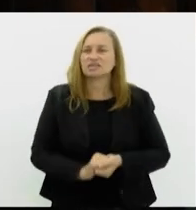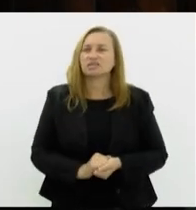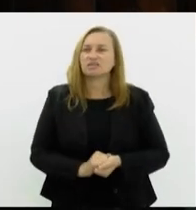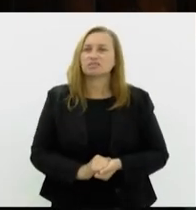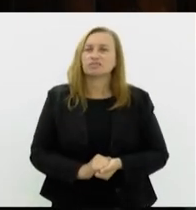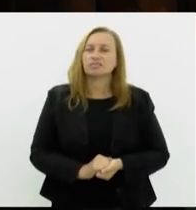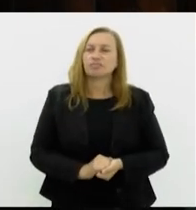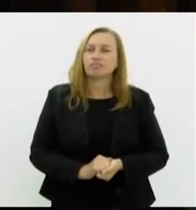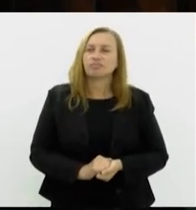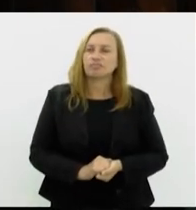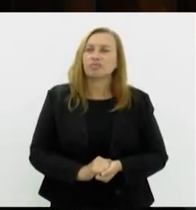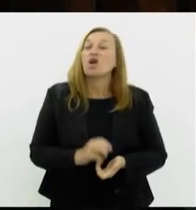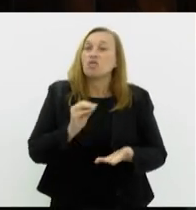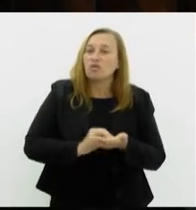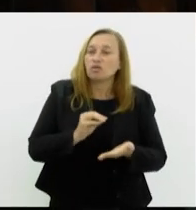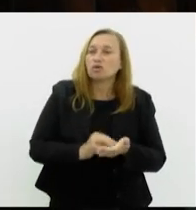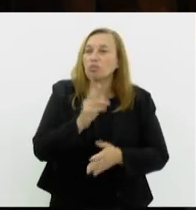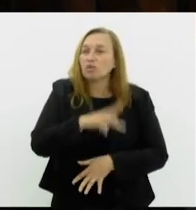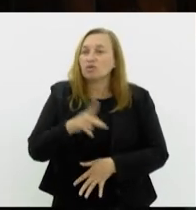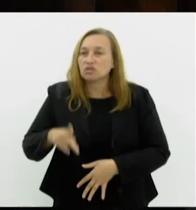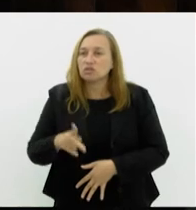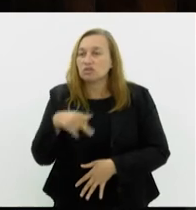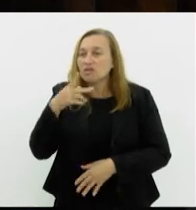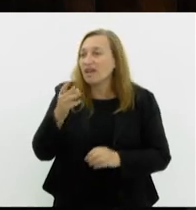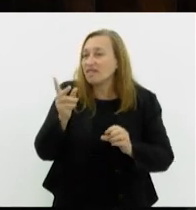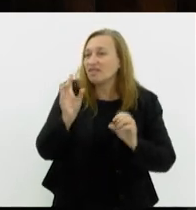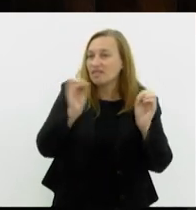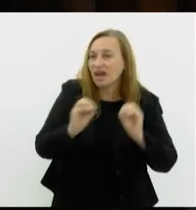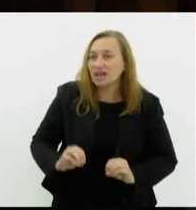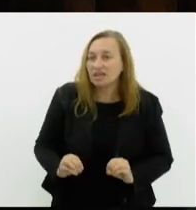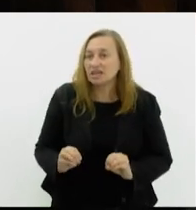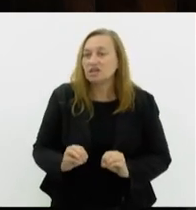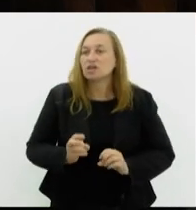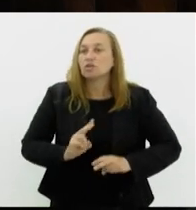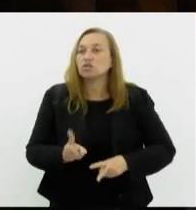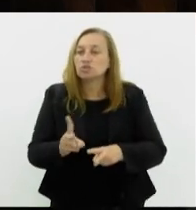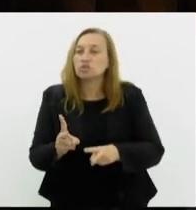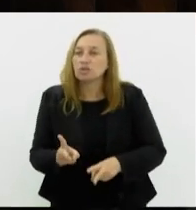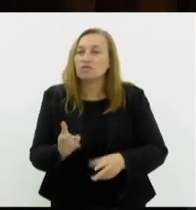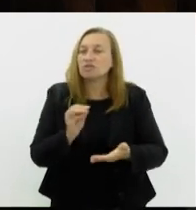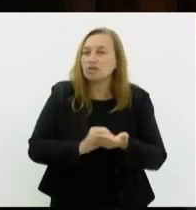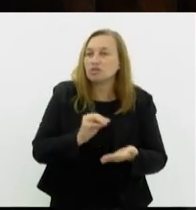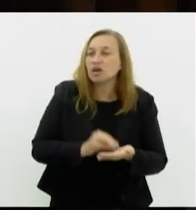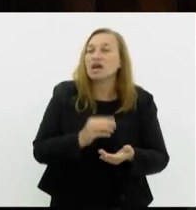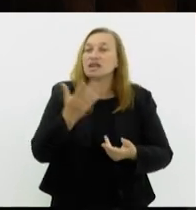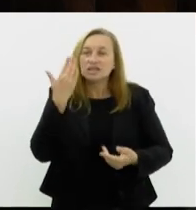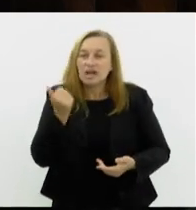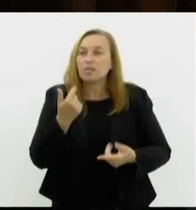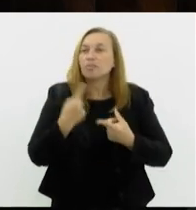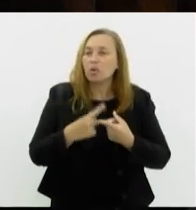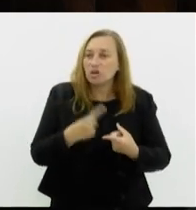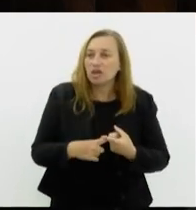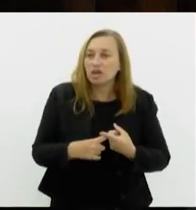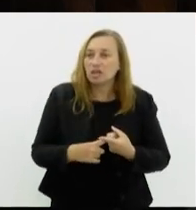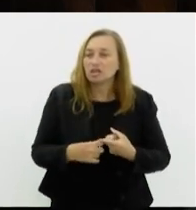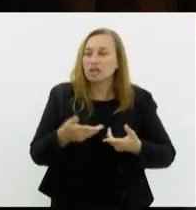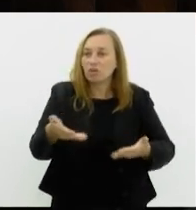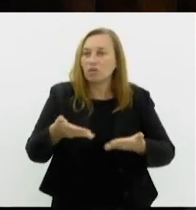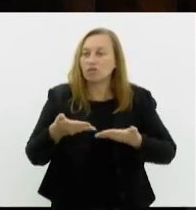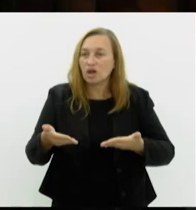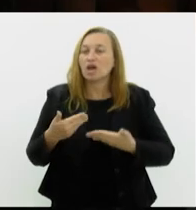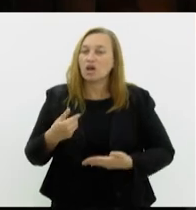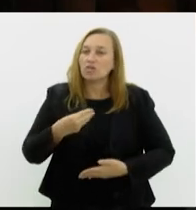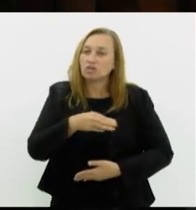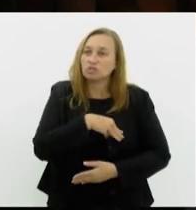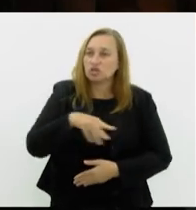nada. Faltou professor na rede, continua faltando. Sabem por que está convocando? Porque eu acionei o Ministério Público, foi aberta